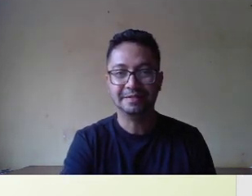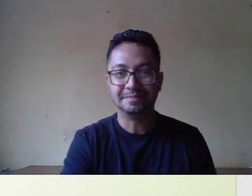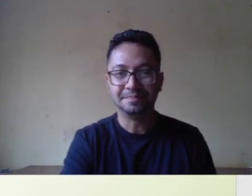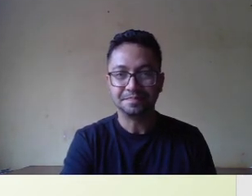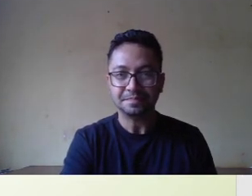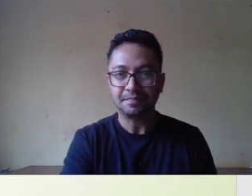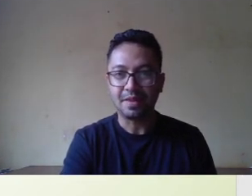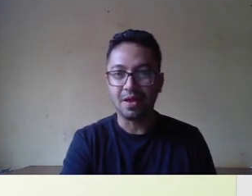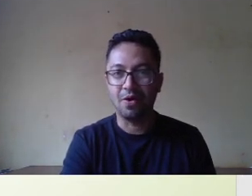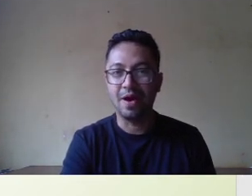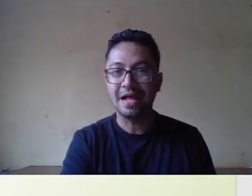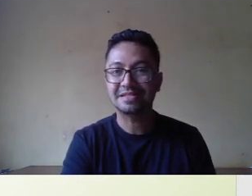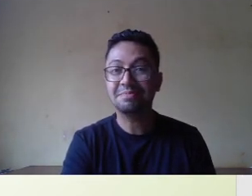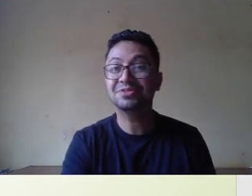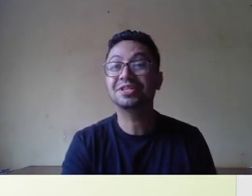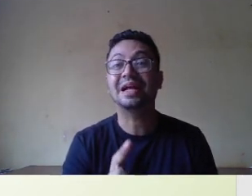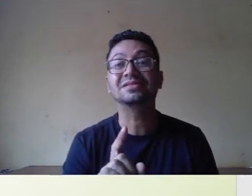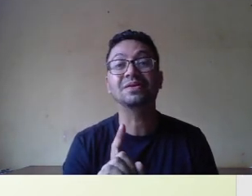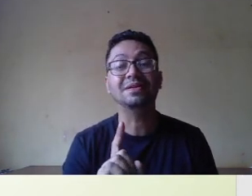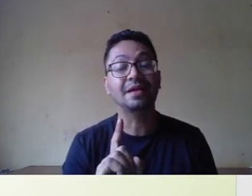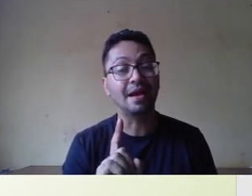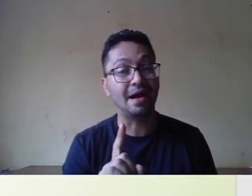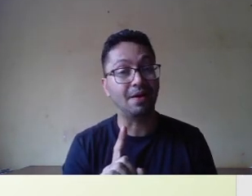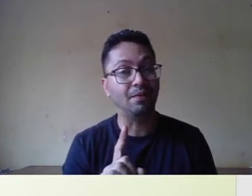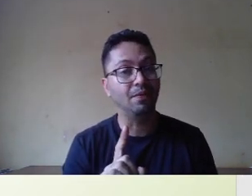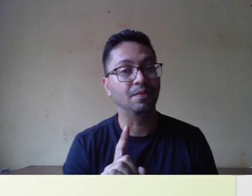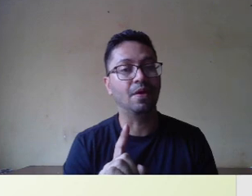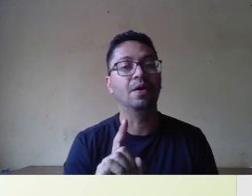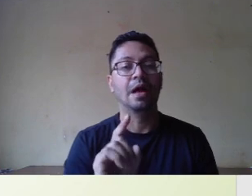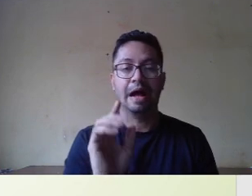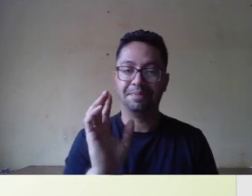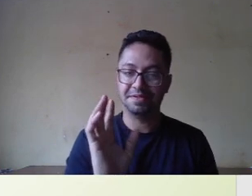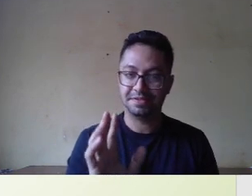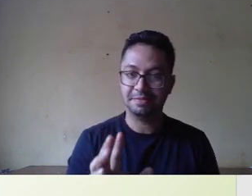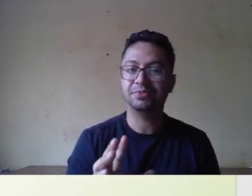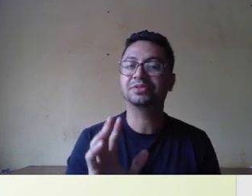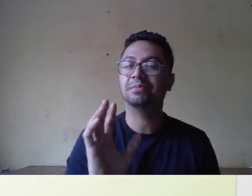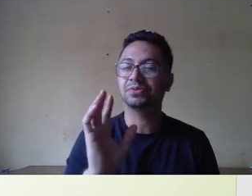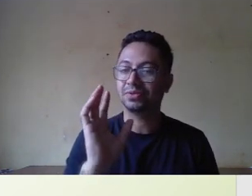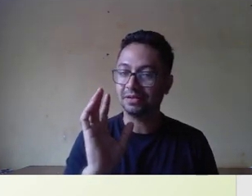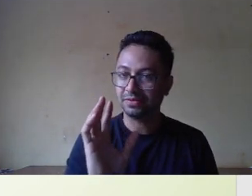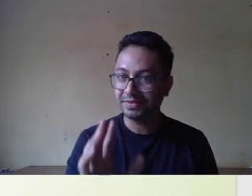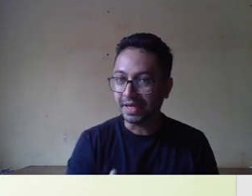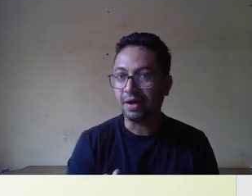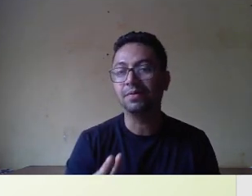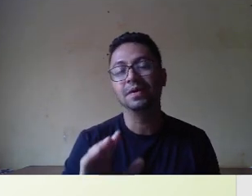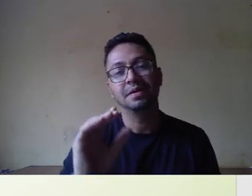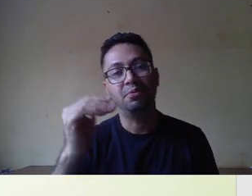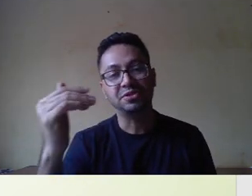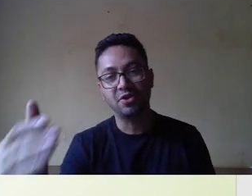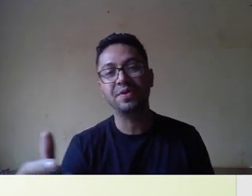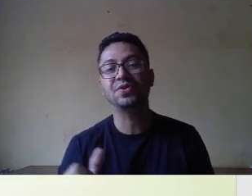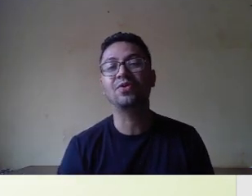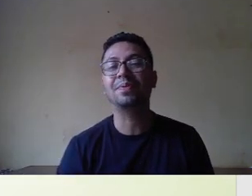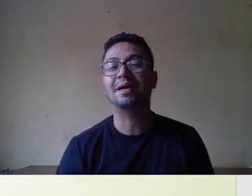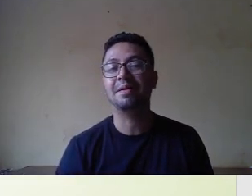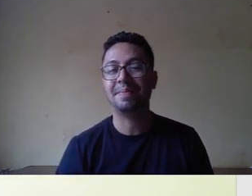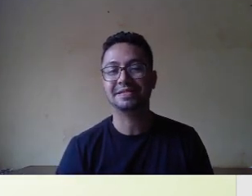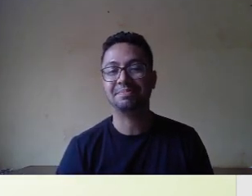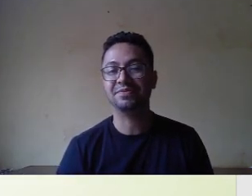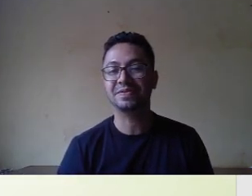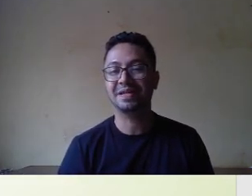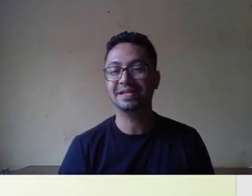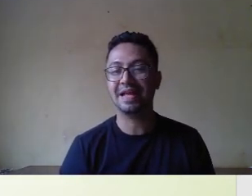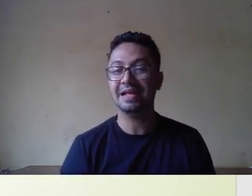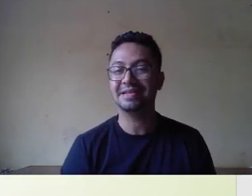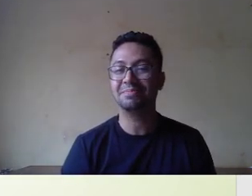só. Exemplos de tradução literal. A princípio, estamos com tradução literal. Posteriormente, eu vou